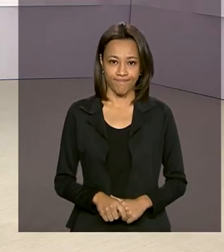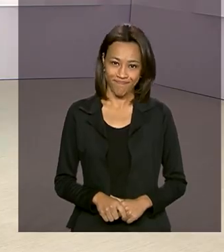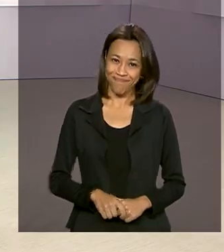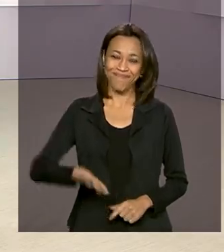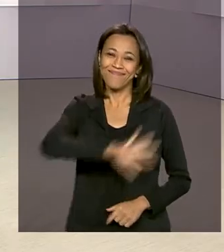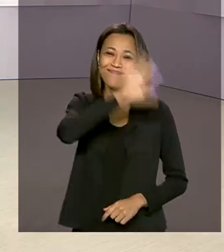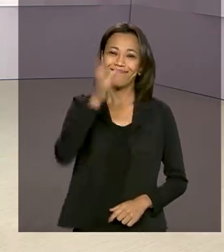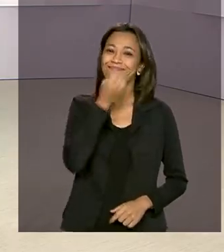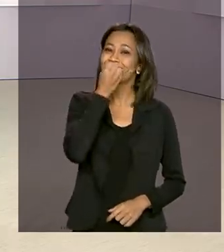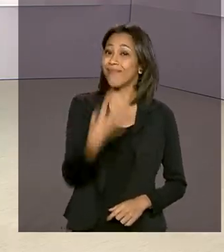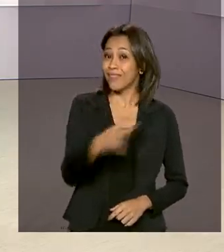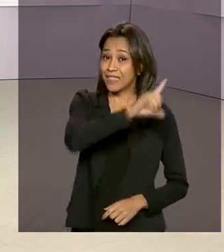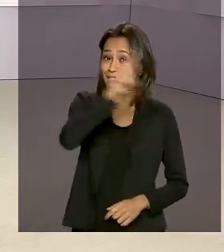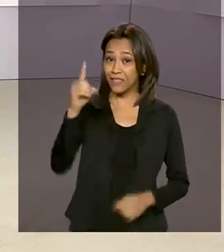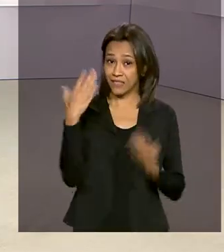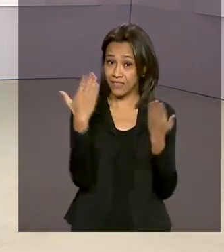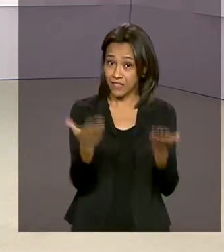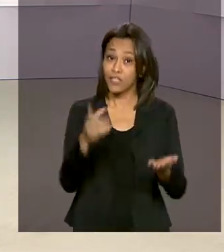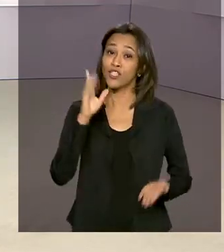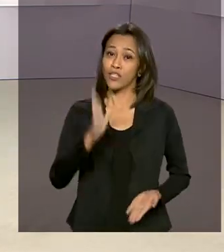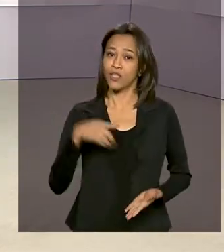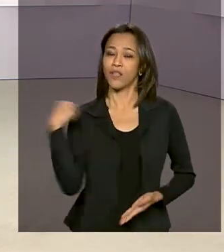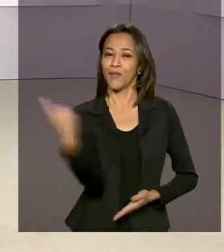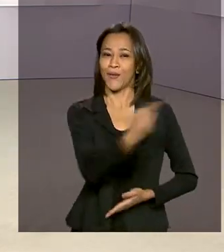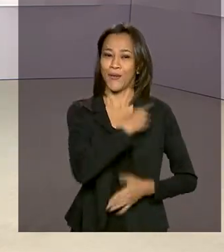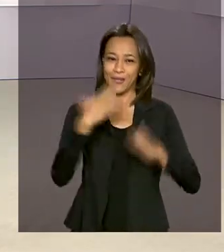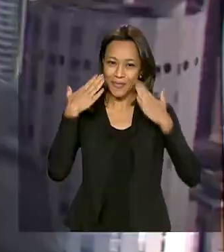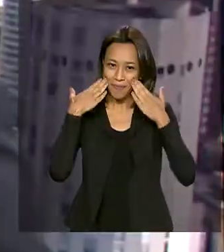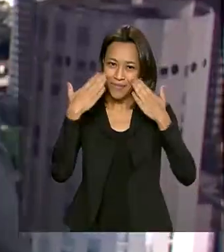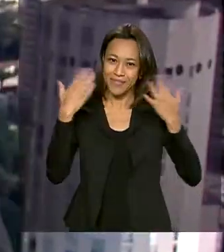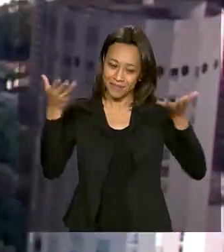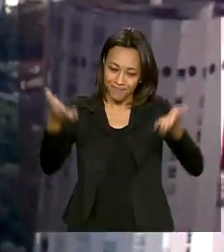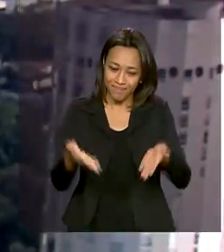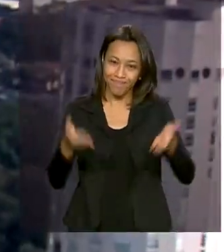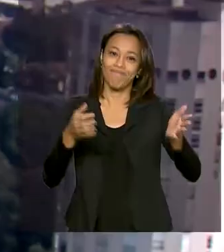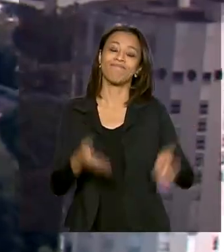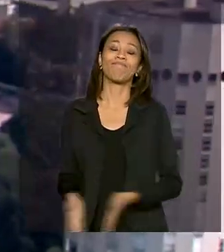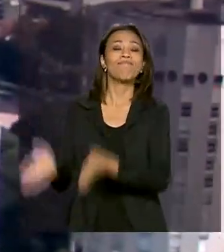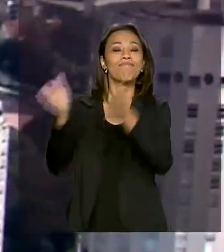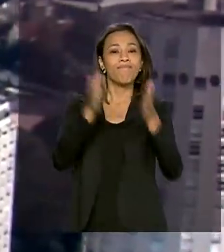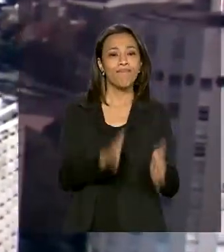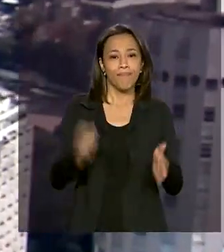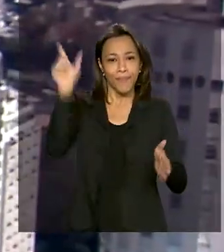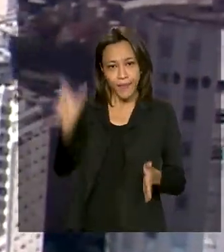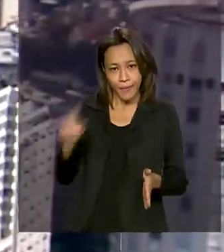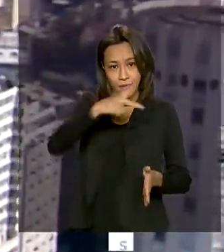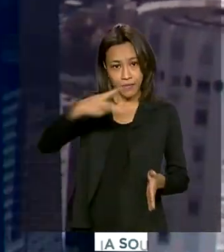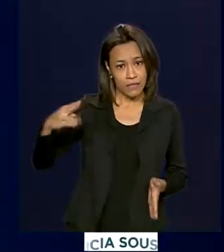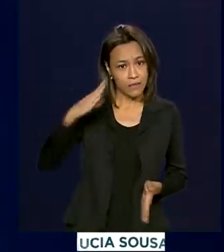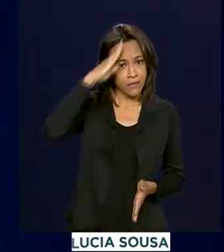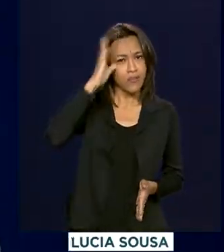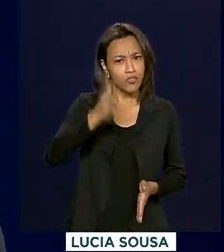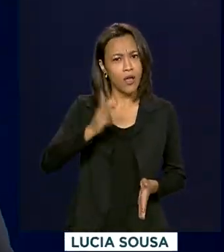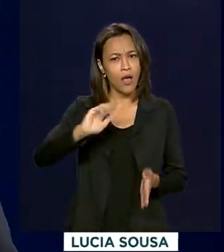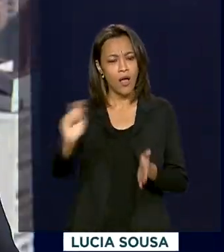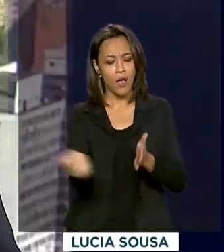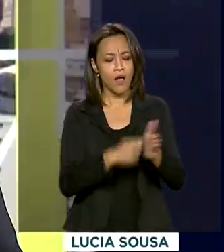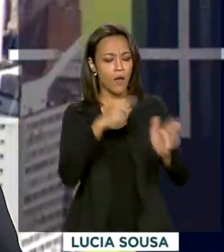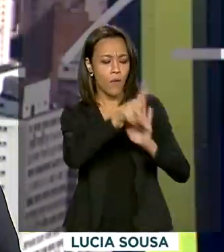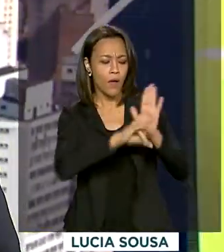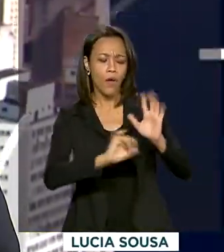Olá, bom dia para você. Já estamos no ar com o governo agora. O presidente Jair Bolsonaro sancionou a lei que